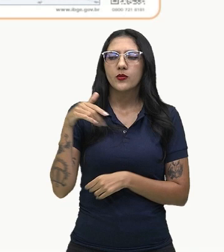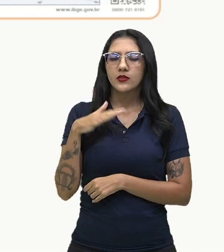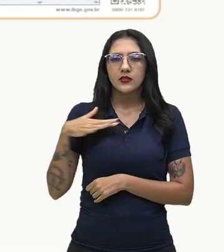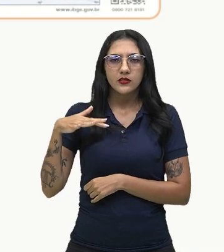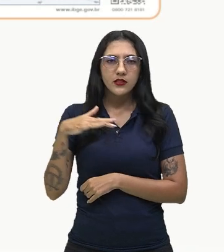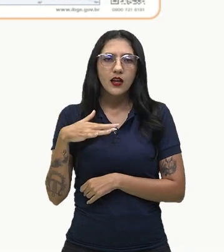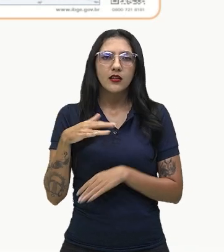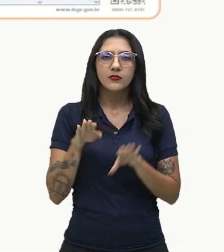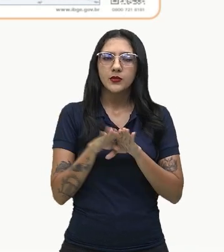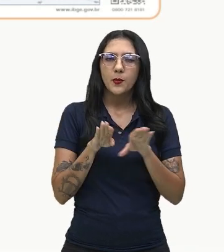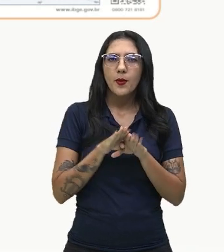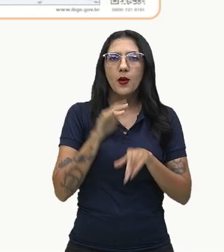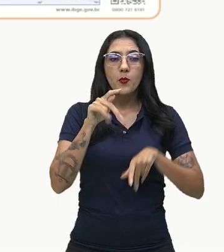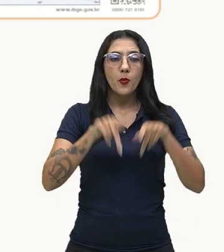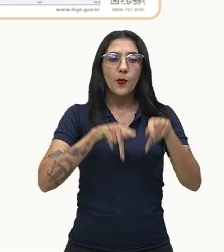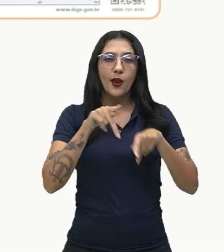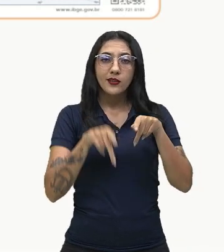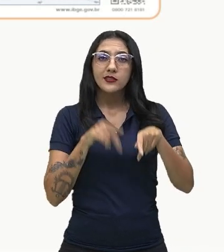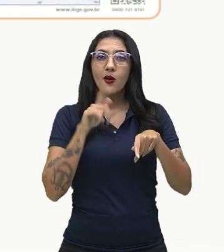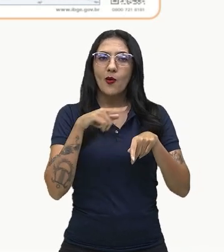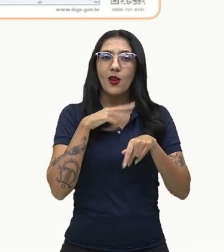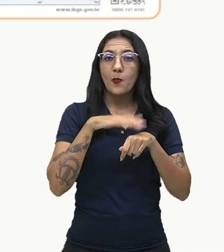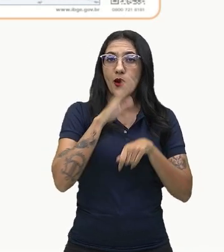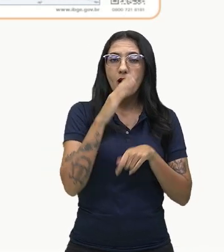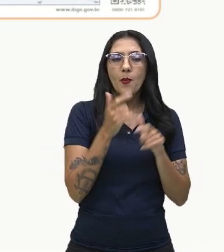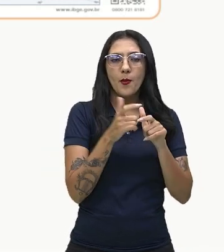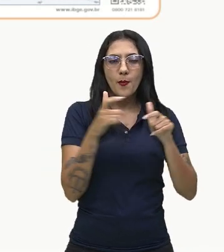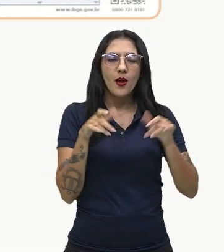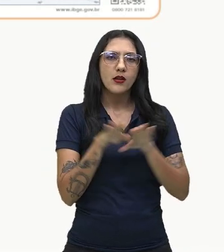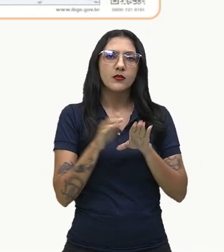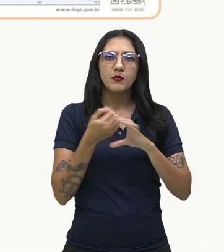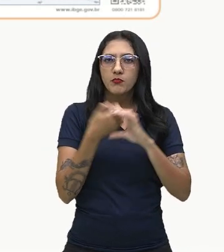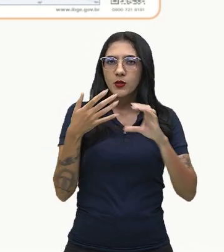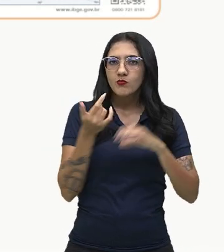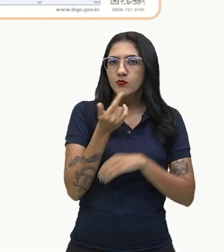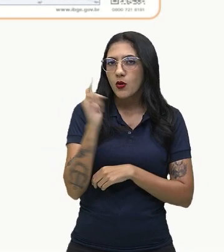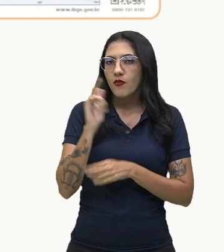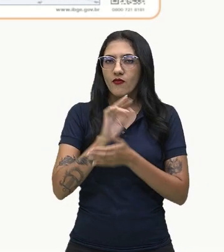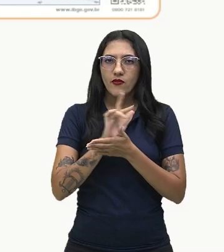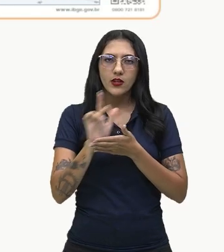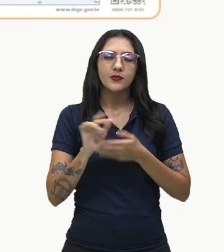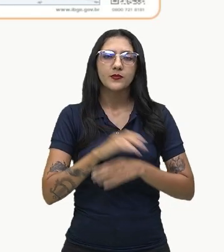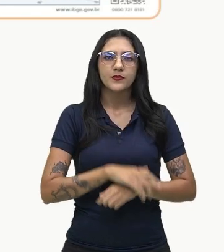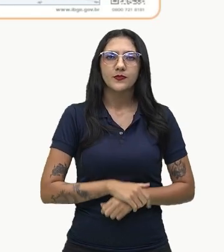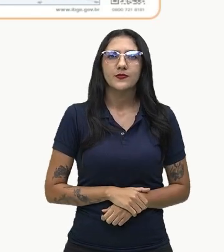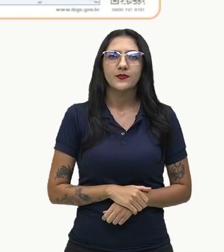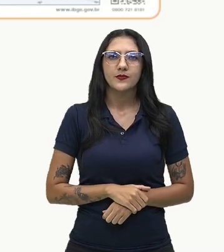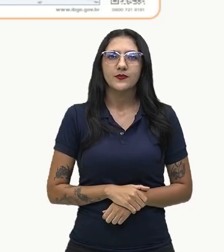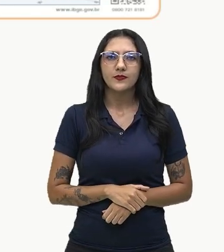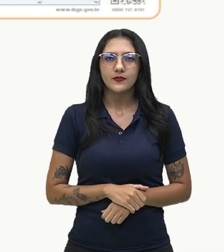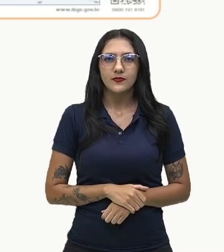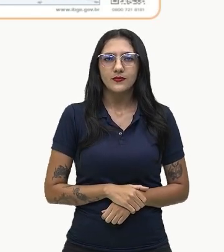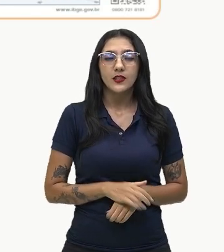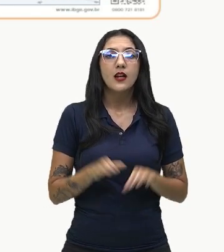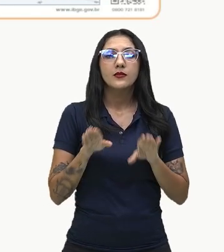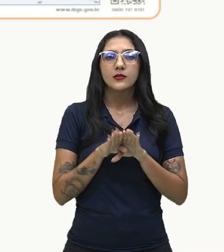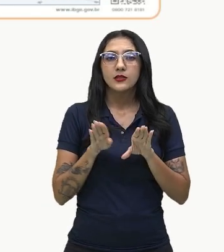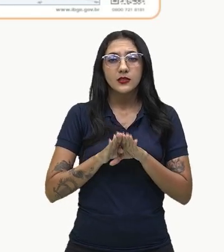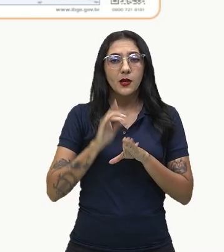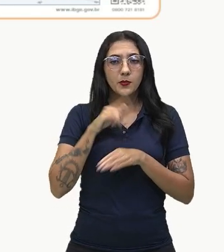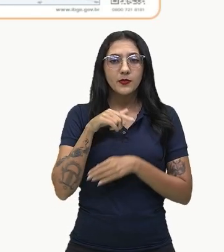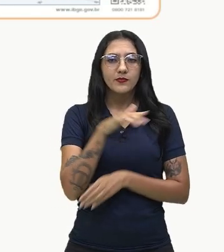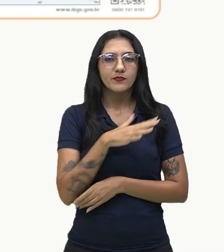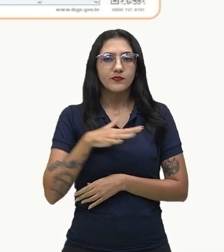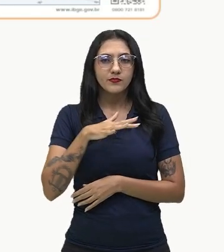uma população considerável, entre outras características. E aí também nessa capital vai estar instalada aqui